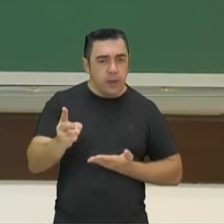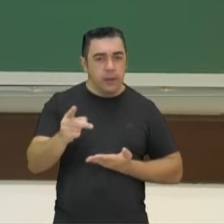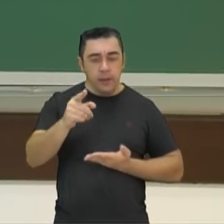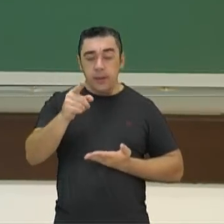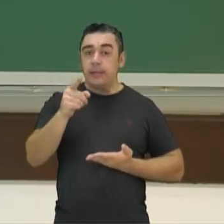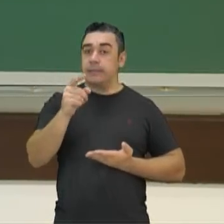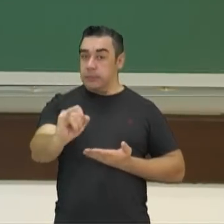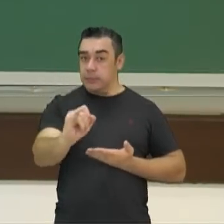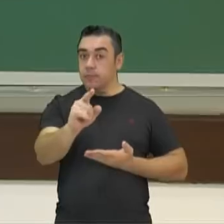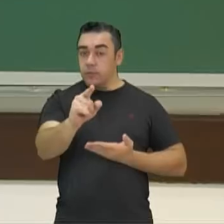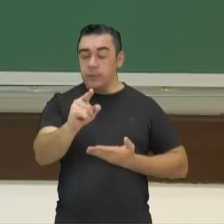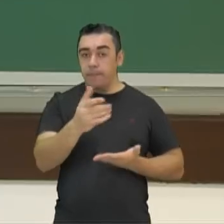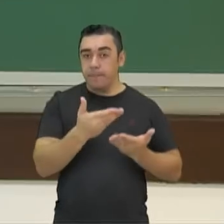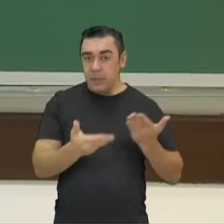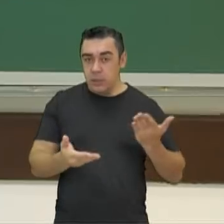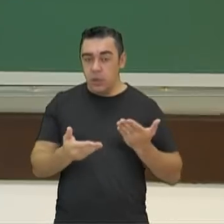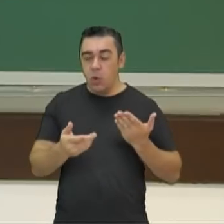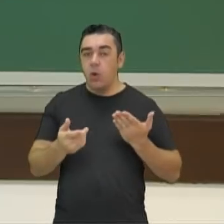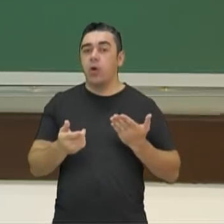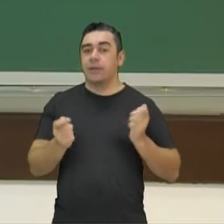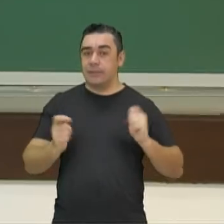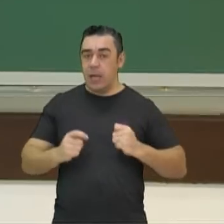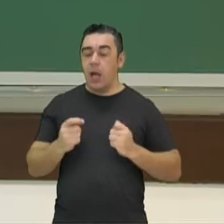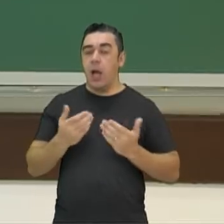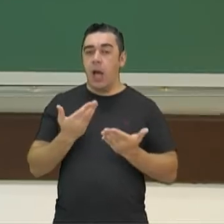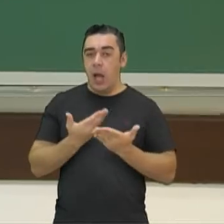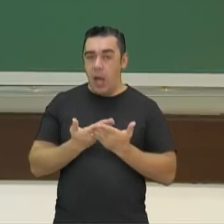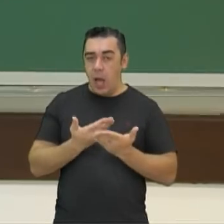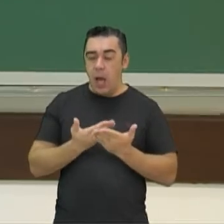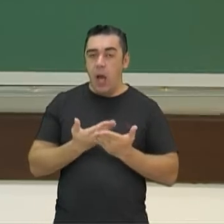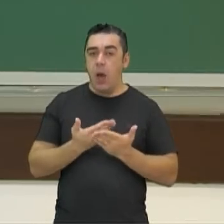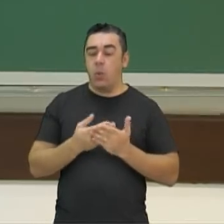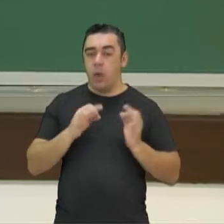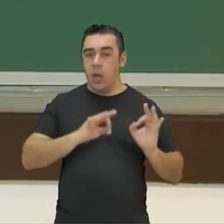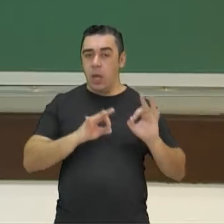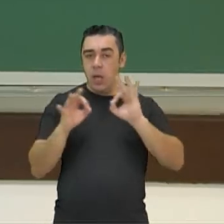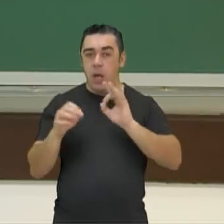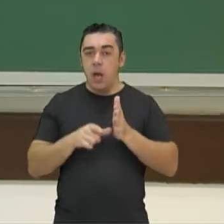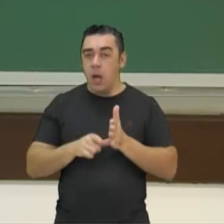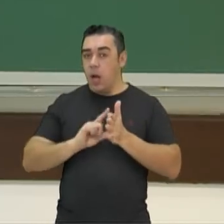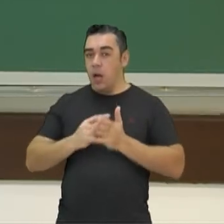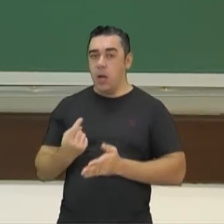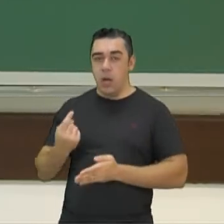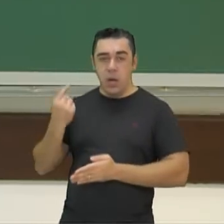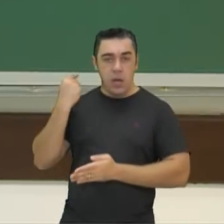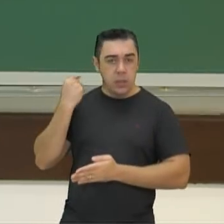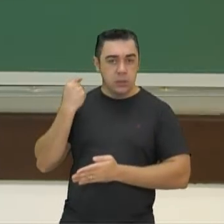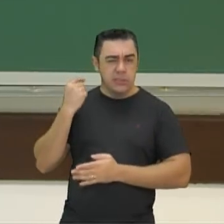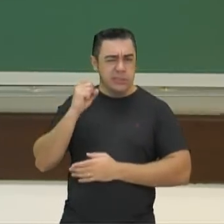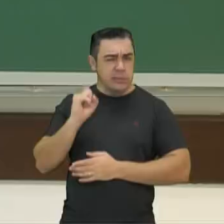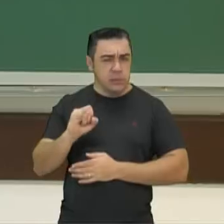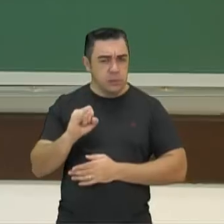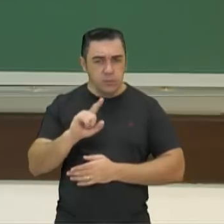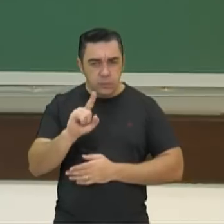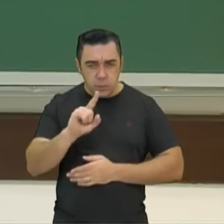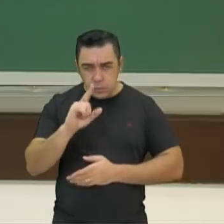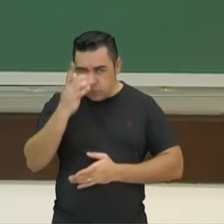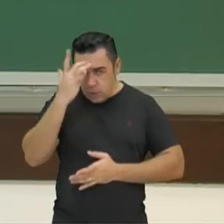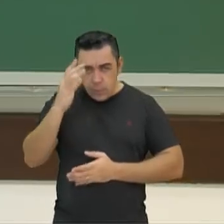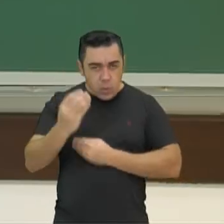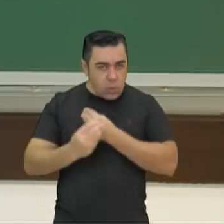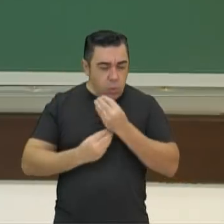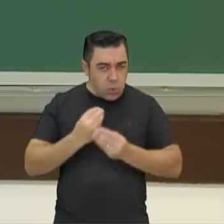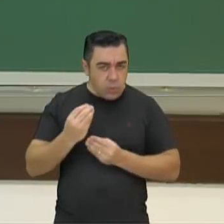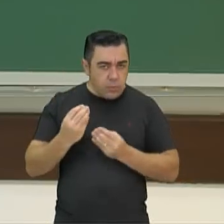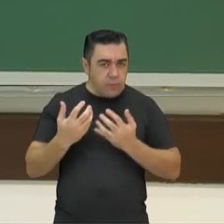você voltar. Se você já sabe jogar, fica mais fácil, claro. Mas se você não tem a noção ainda ou não sabe como que o jogo